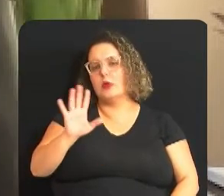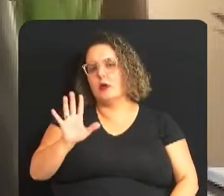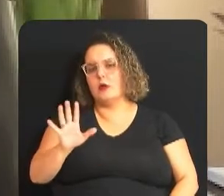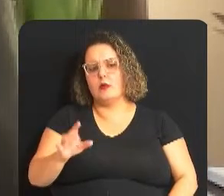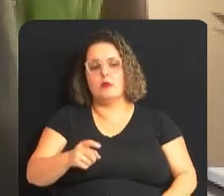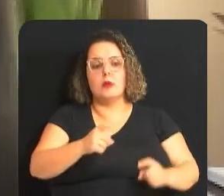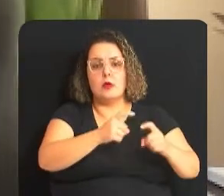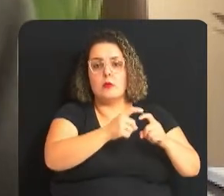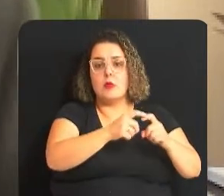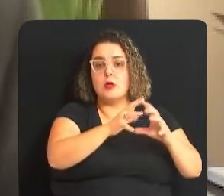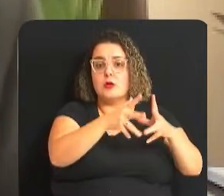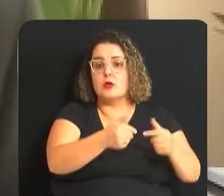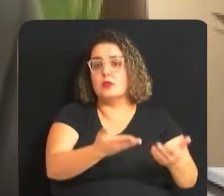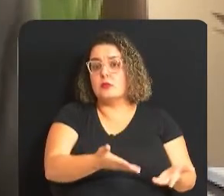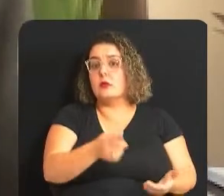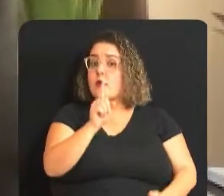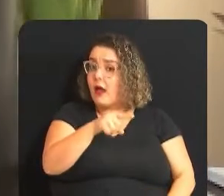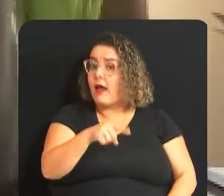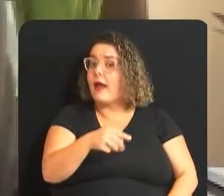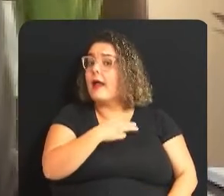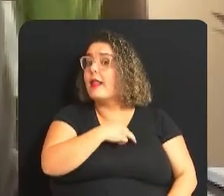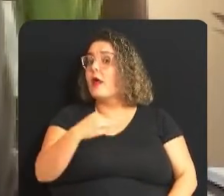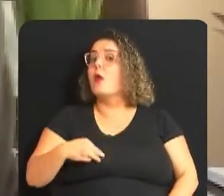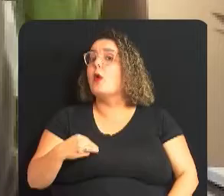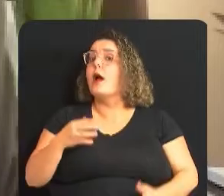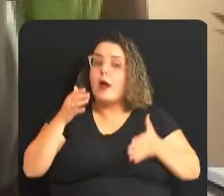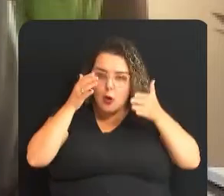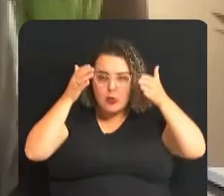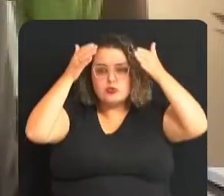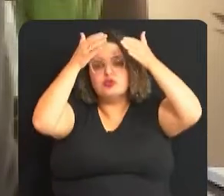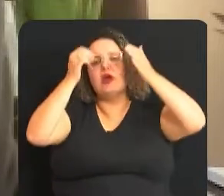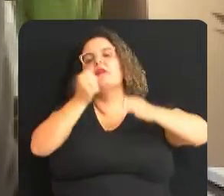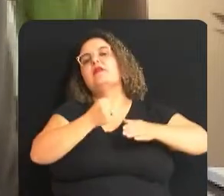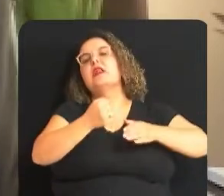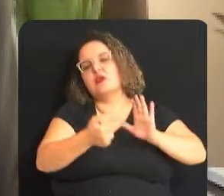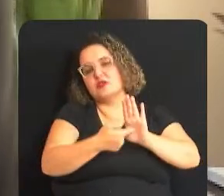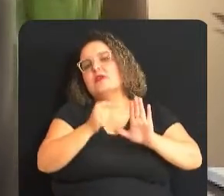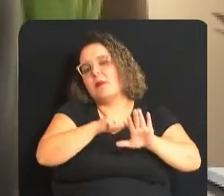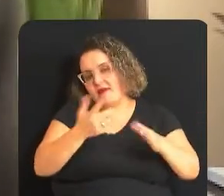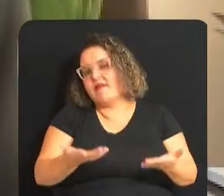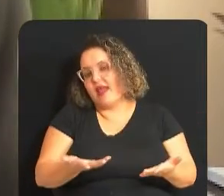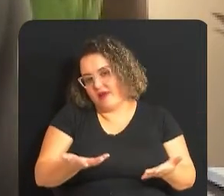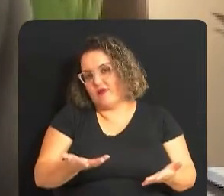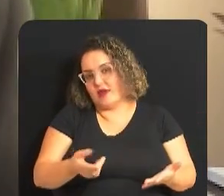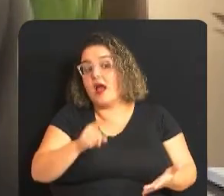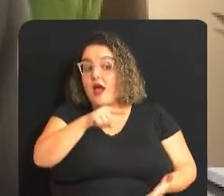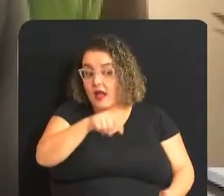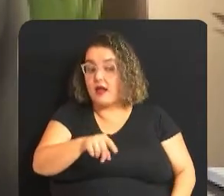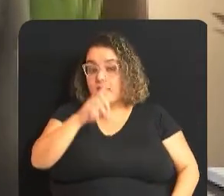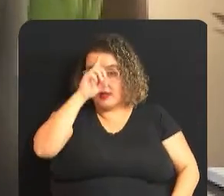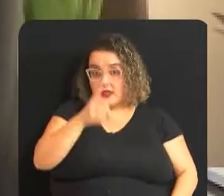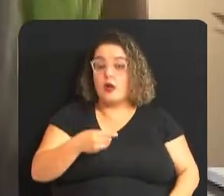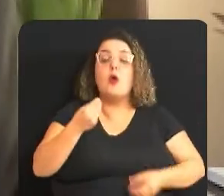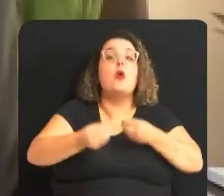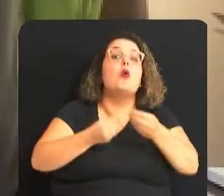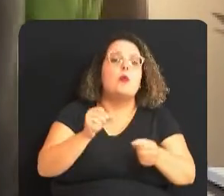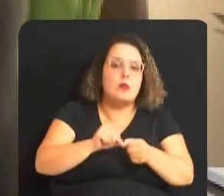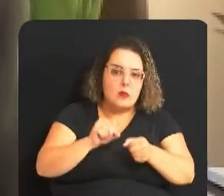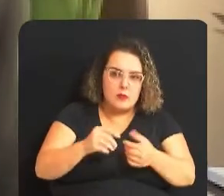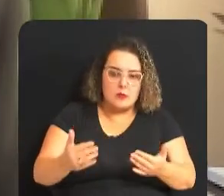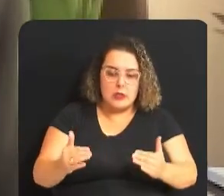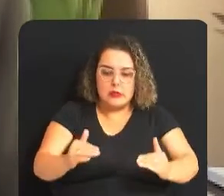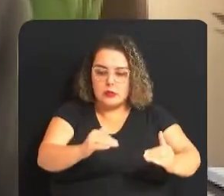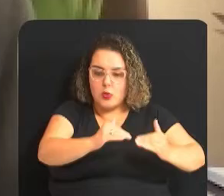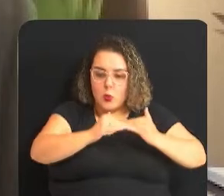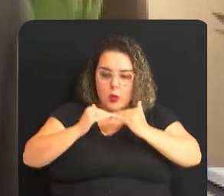Porque o clínico geral é o maestro, é o chefe da cozinha. É ele que vai decidir o que vai ser feito, como vai ser feito, para que o